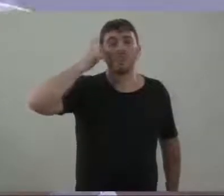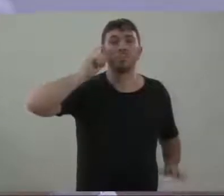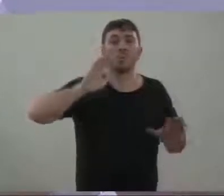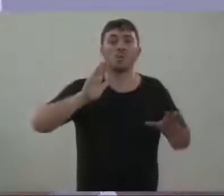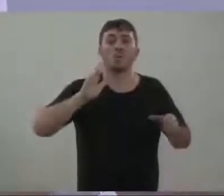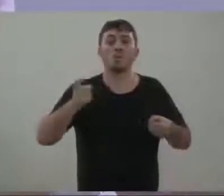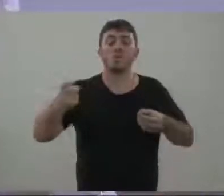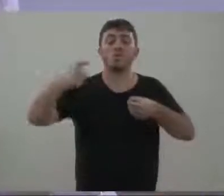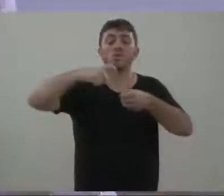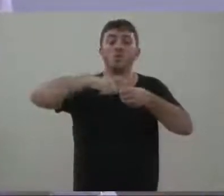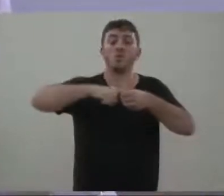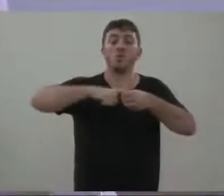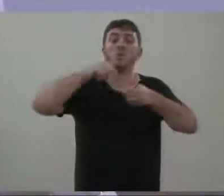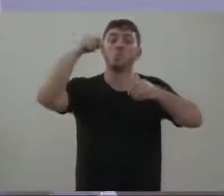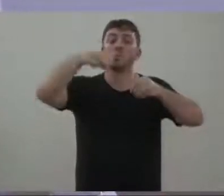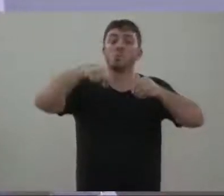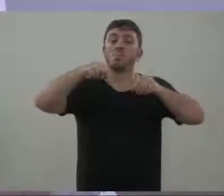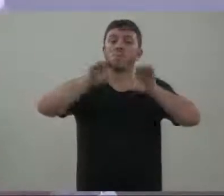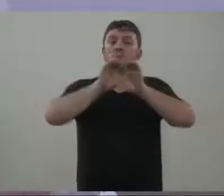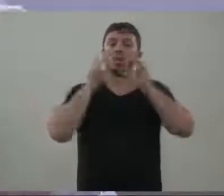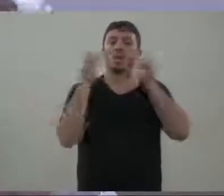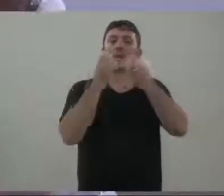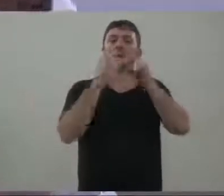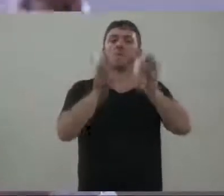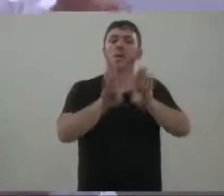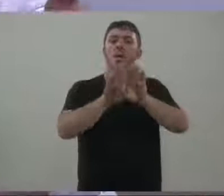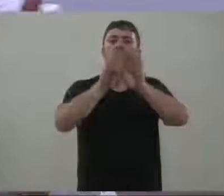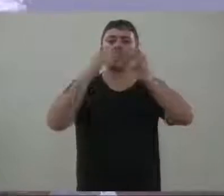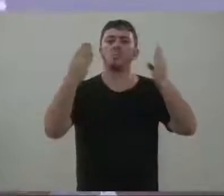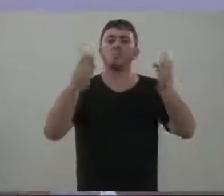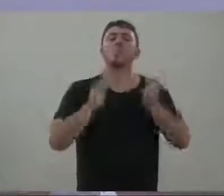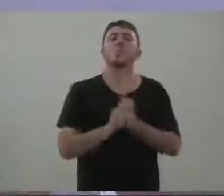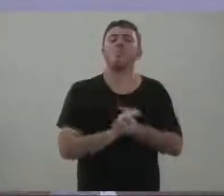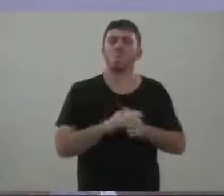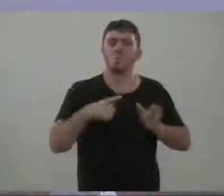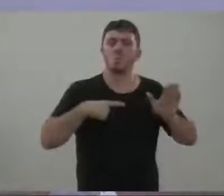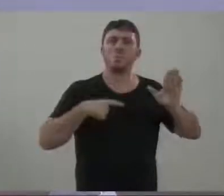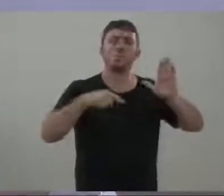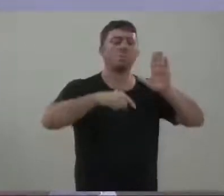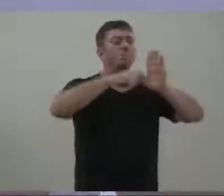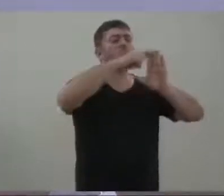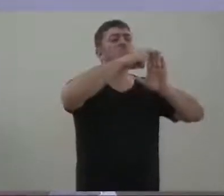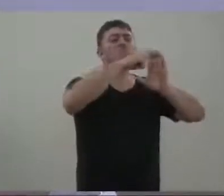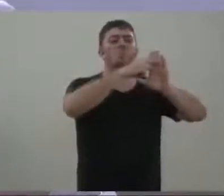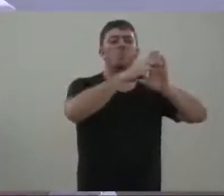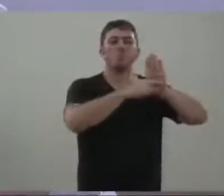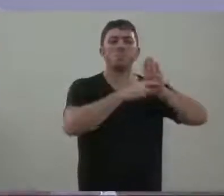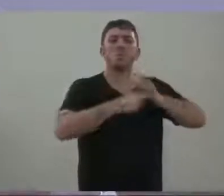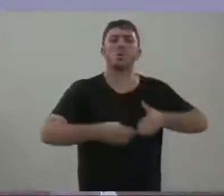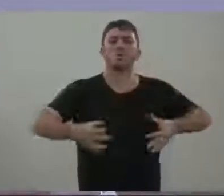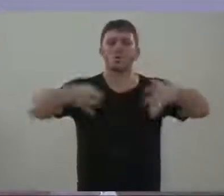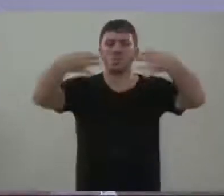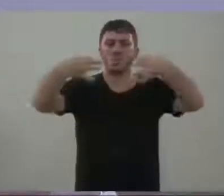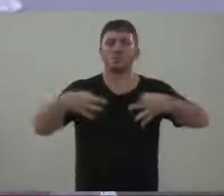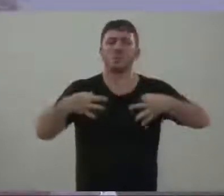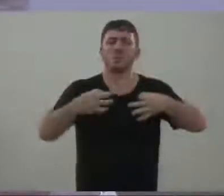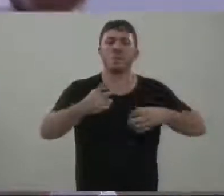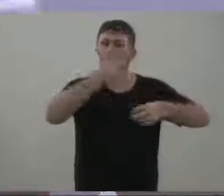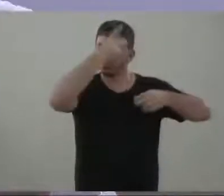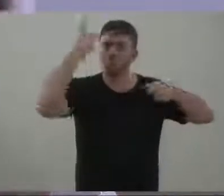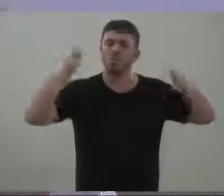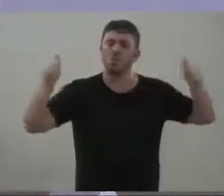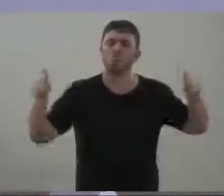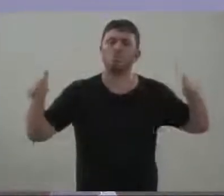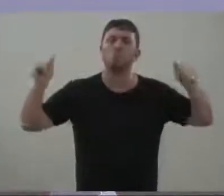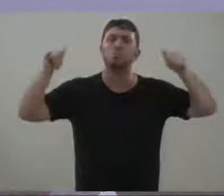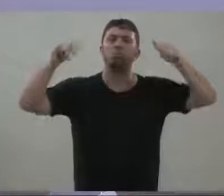a abertura da Casa do Povo, né? Pelo menos de maneira regrada, de maneira ordeira, mas que as pessoas aos poucos